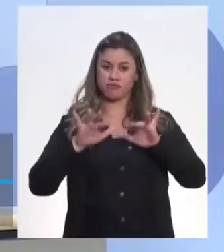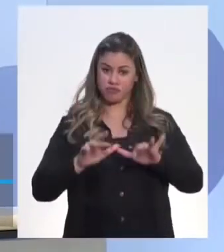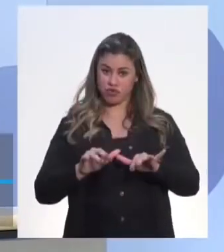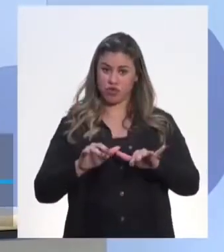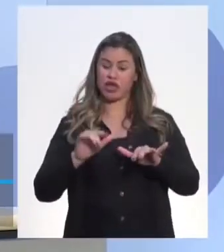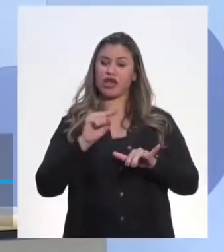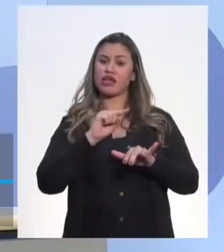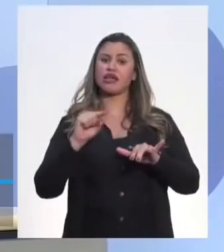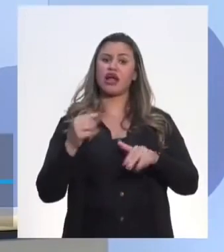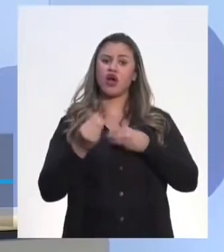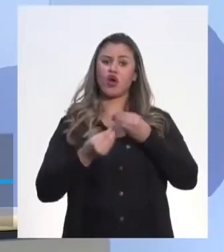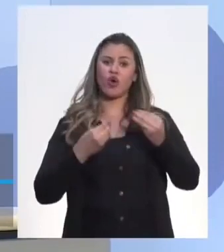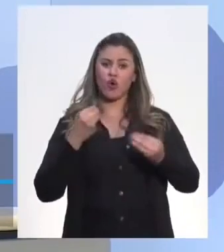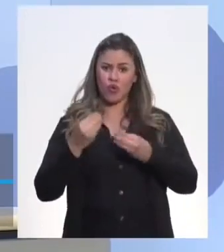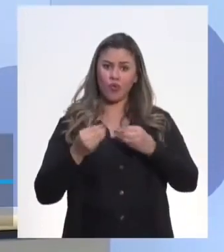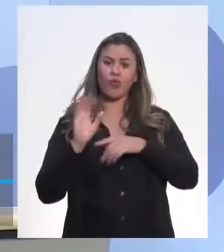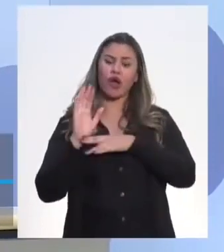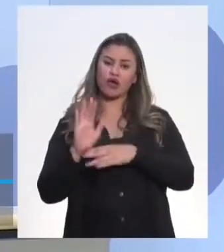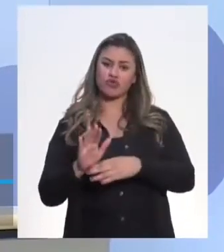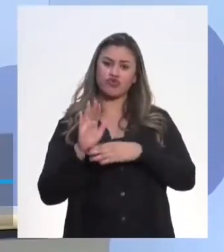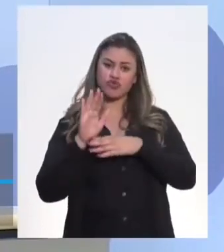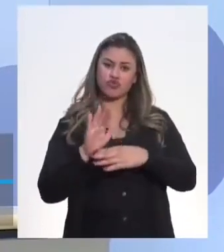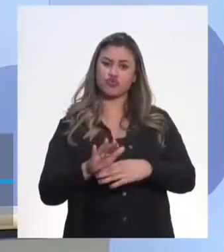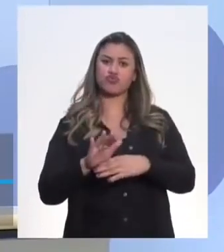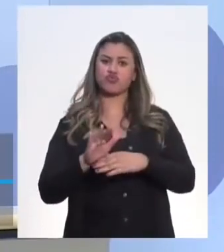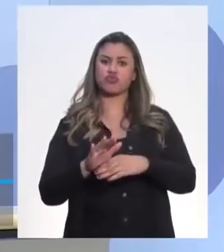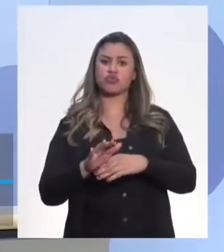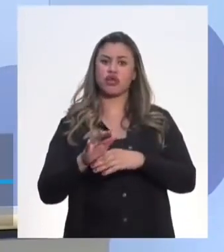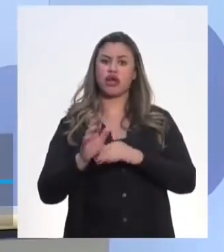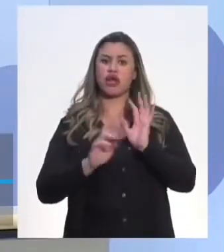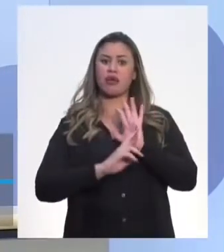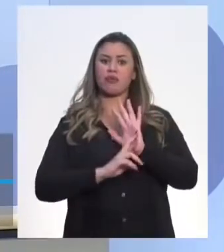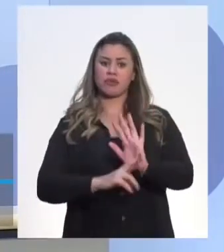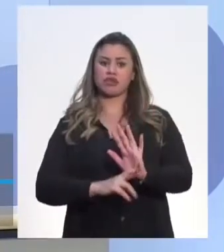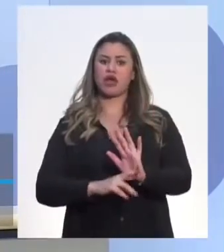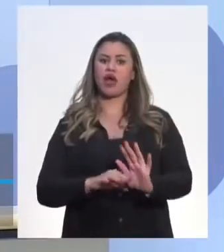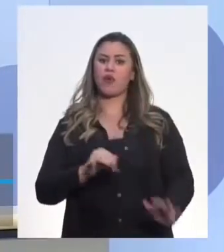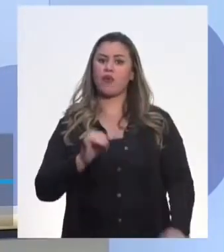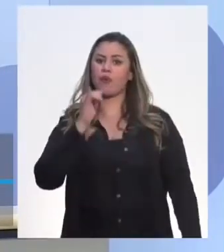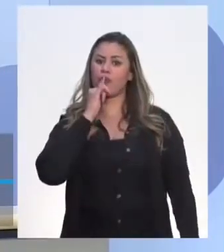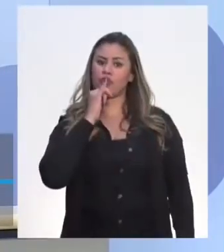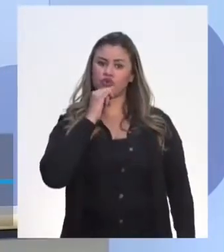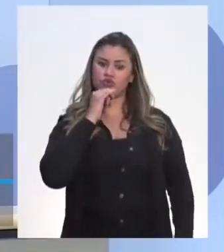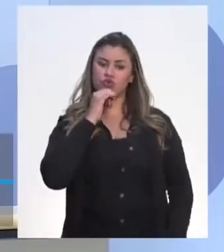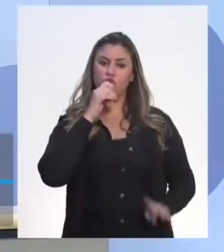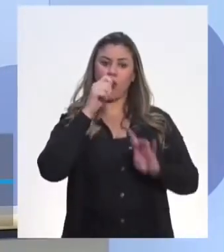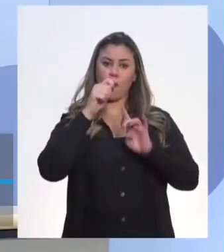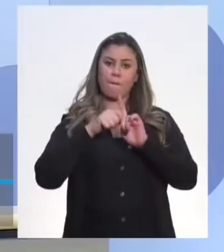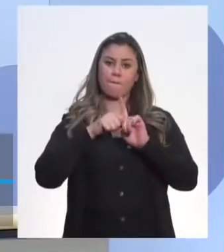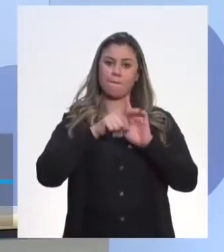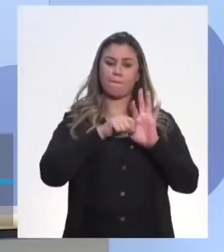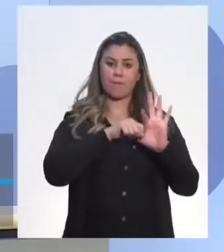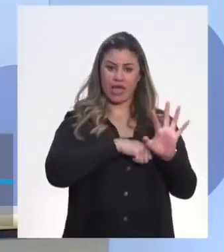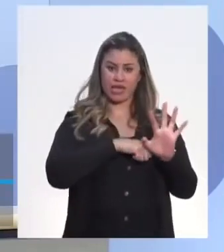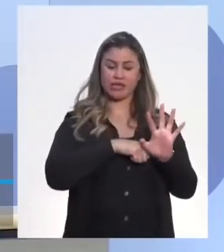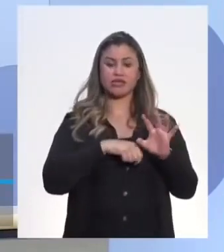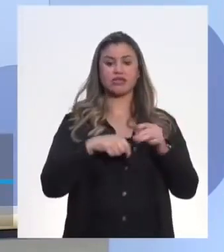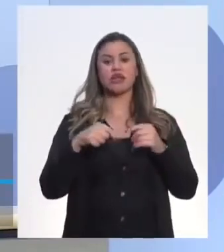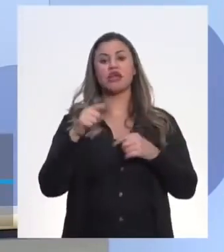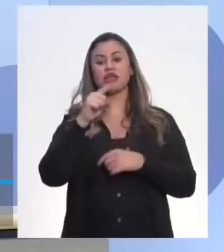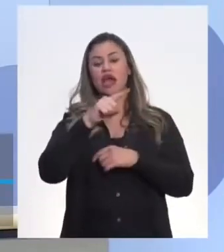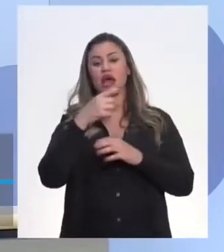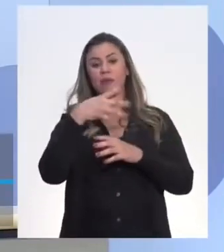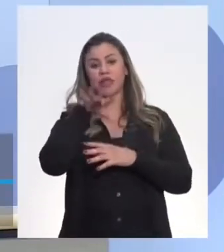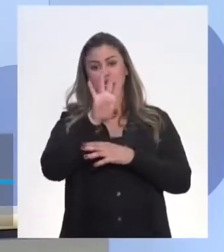essas planilhas eletrônicas poderiam simbolizar isso daí ela poderia colocar todo mês lá e a própria